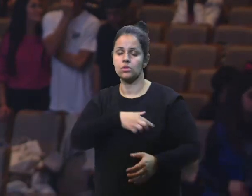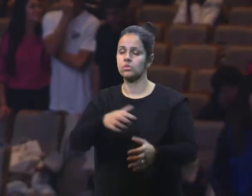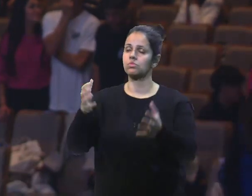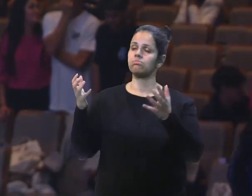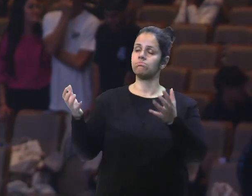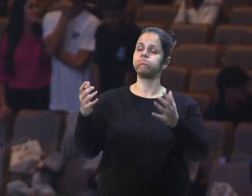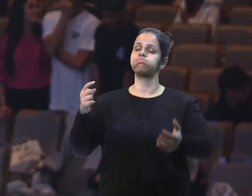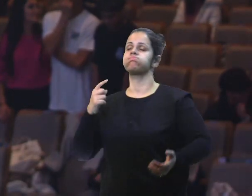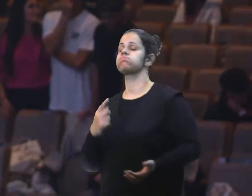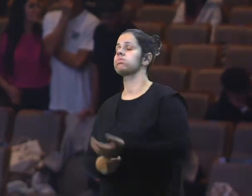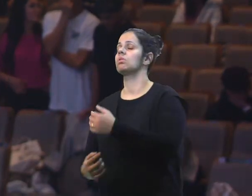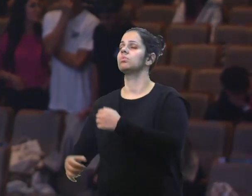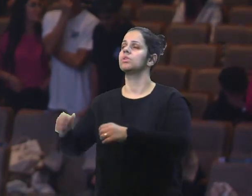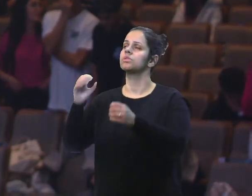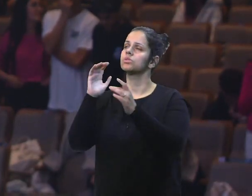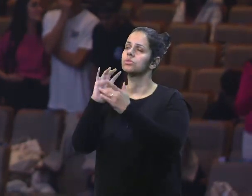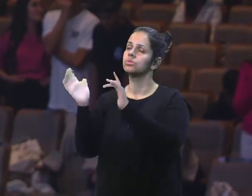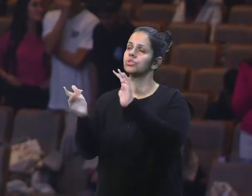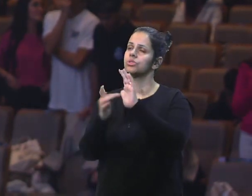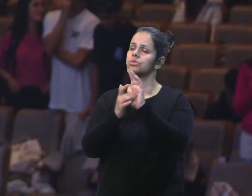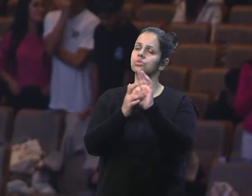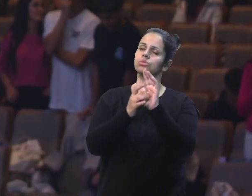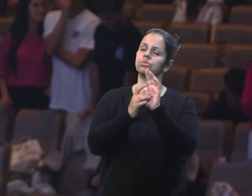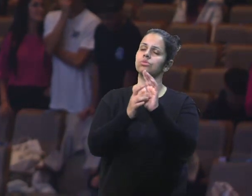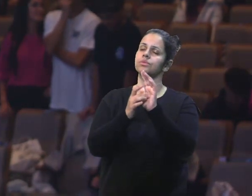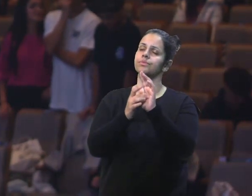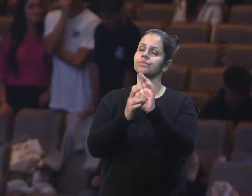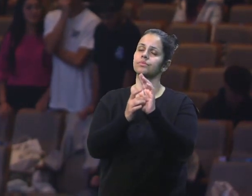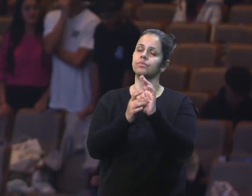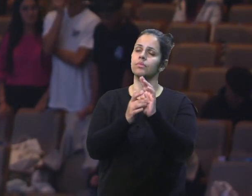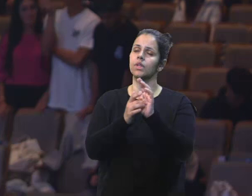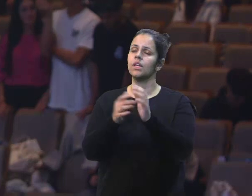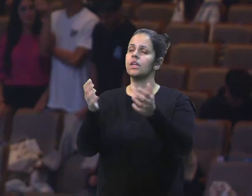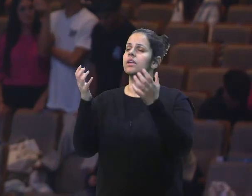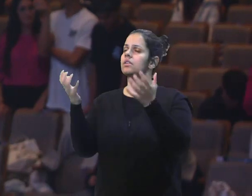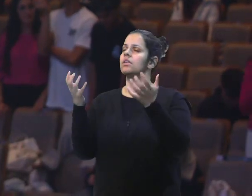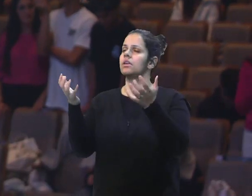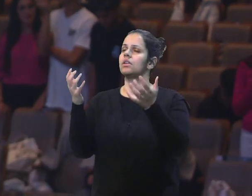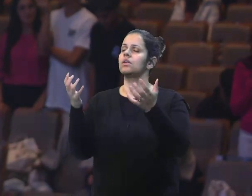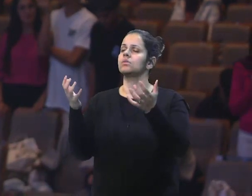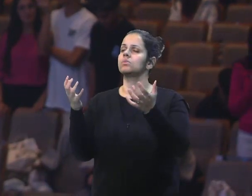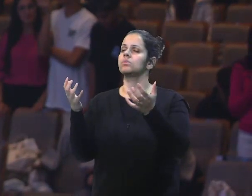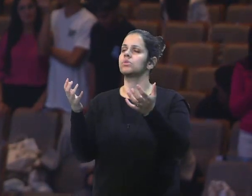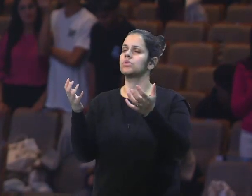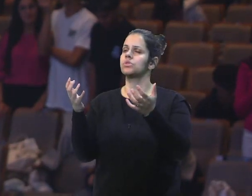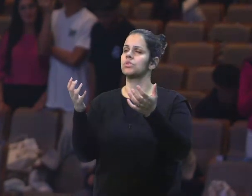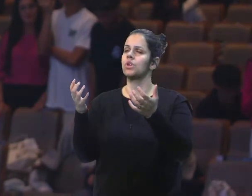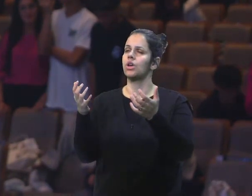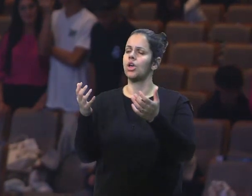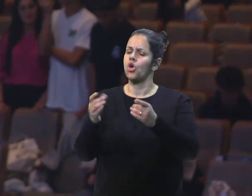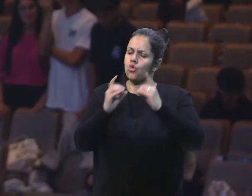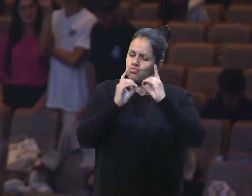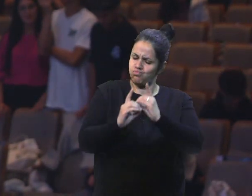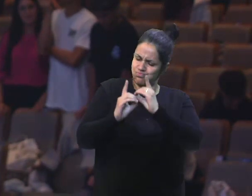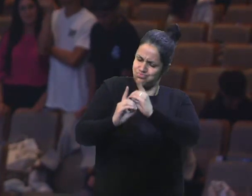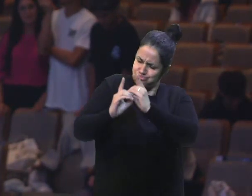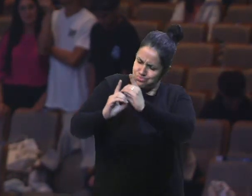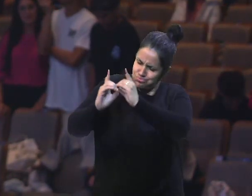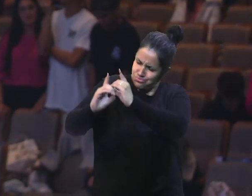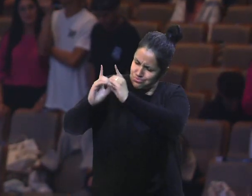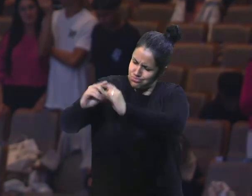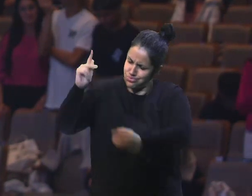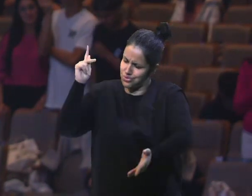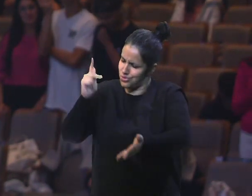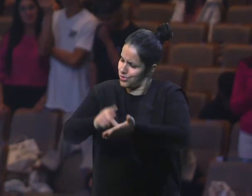Pai. Em nome de Jesus, Deus. Queremos ser discípulos verdadeiros do Senhor,